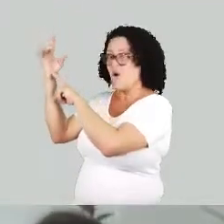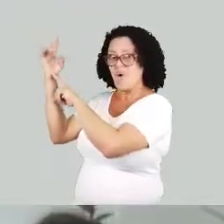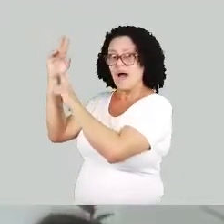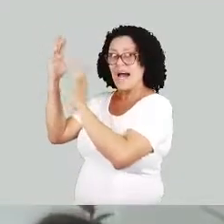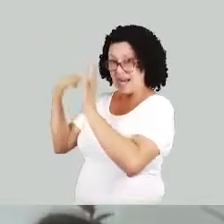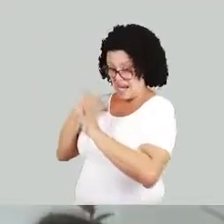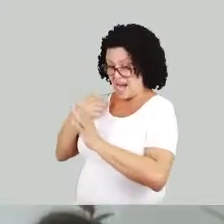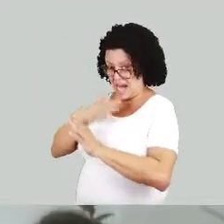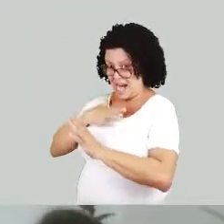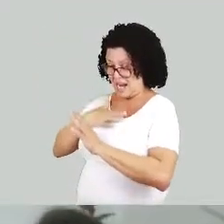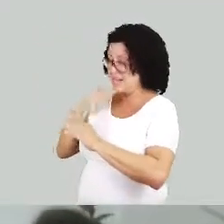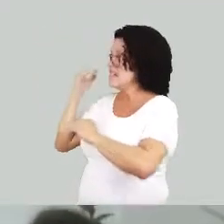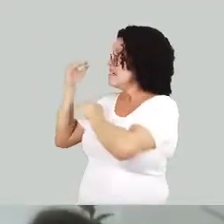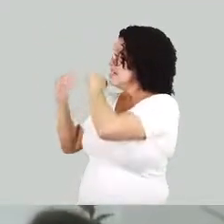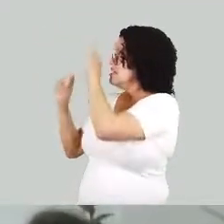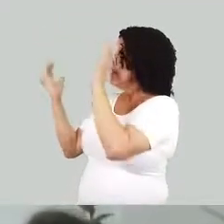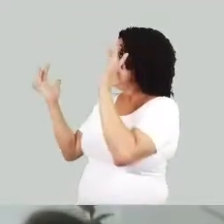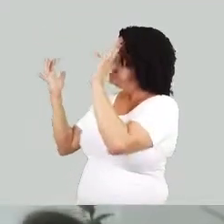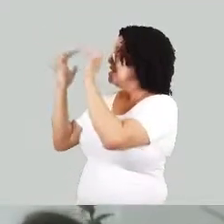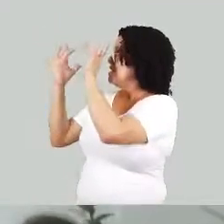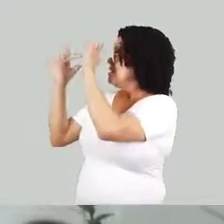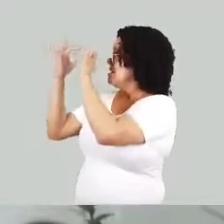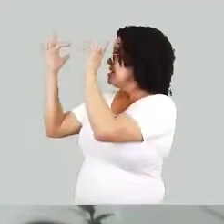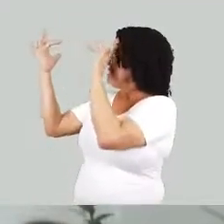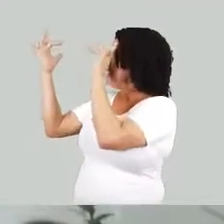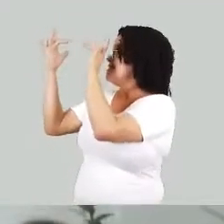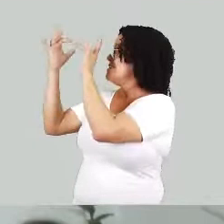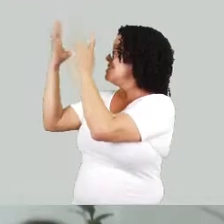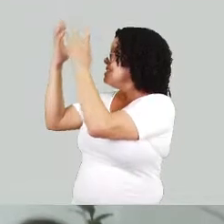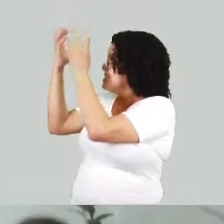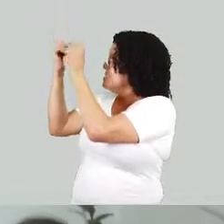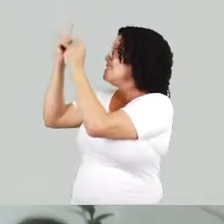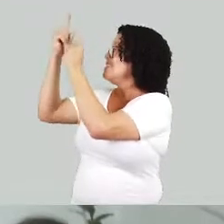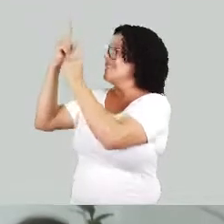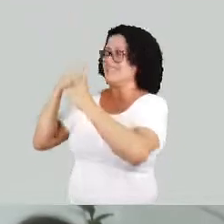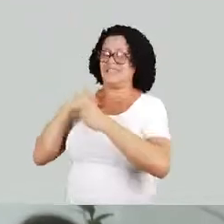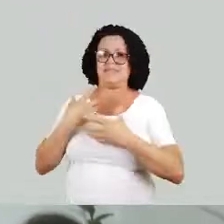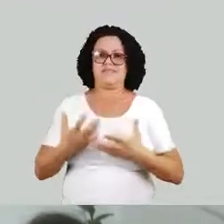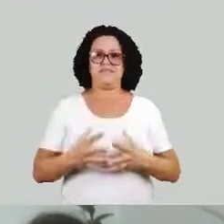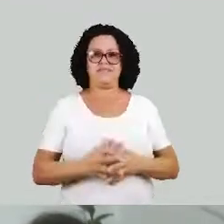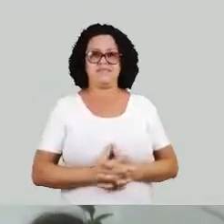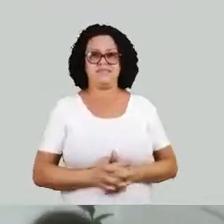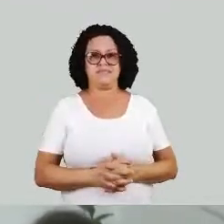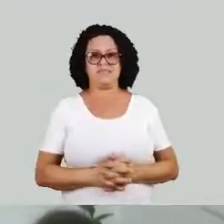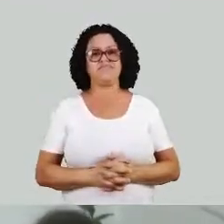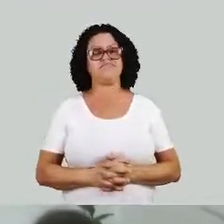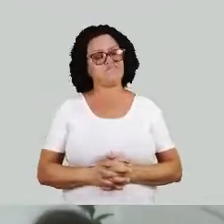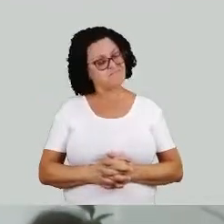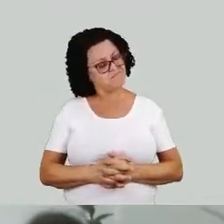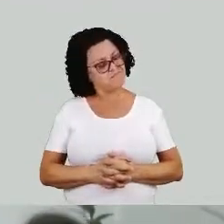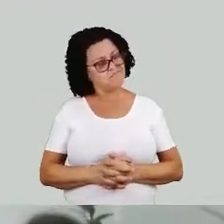nós aceitarmos e acolhermos todas as nossas sombras.